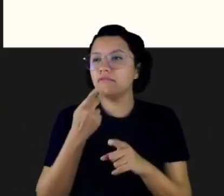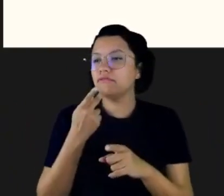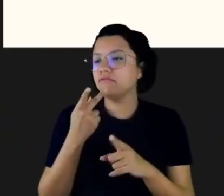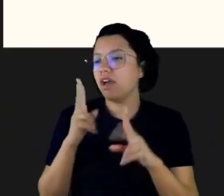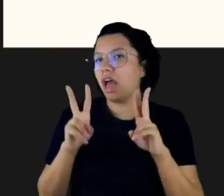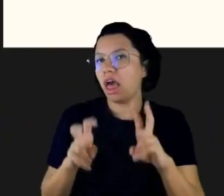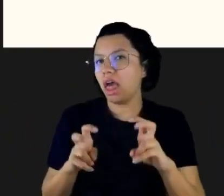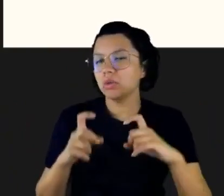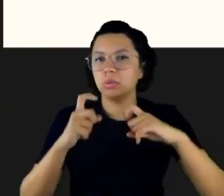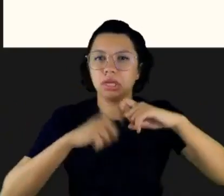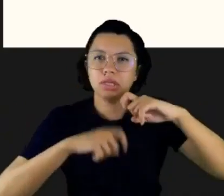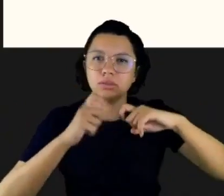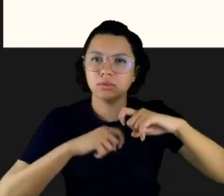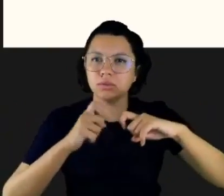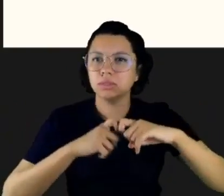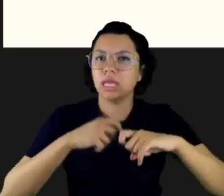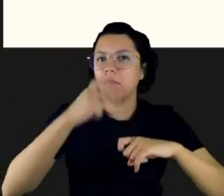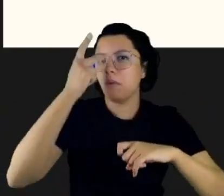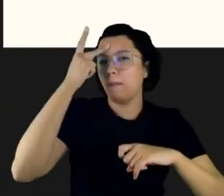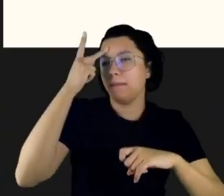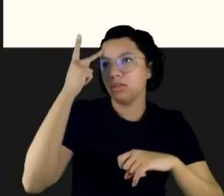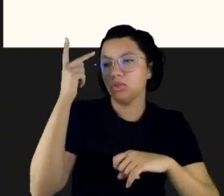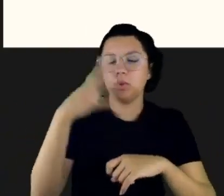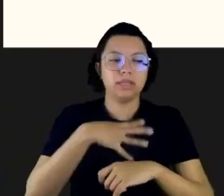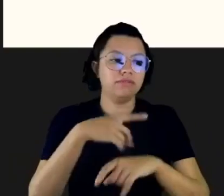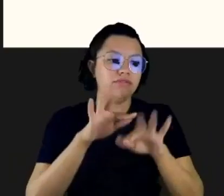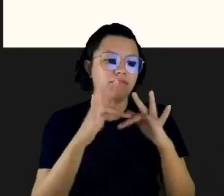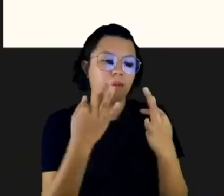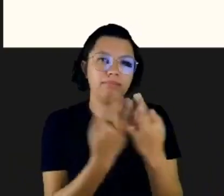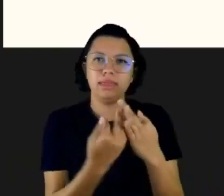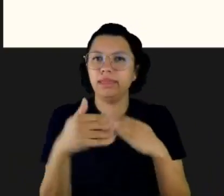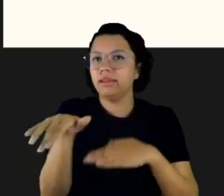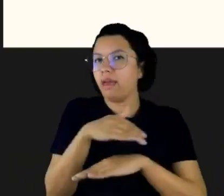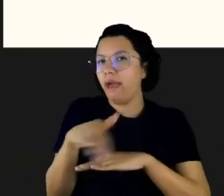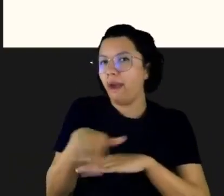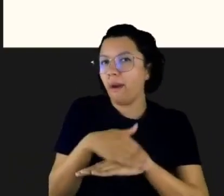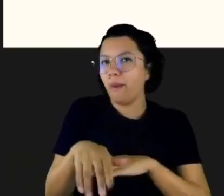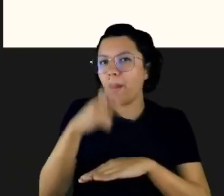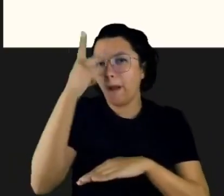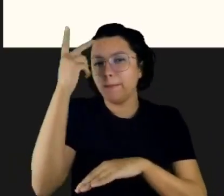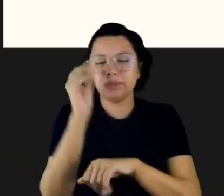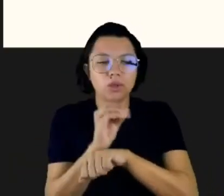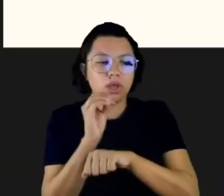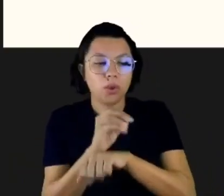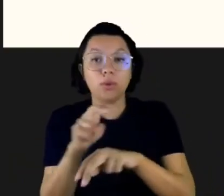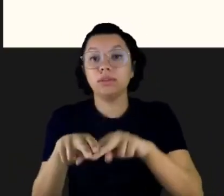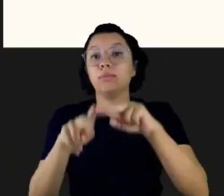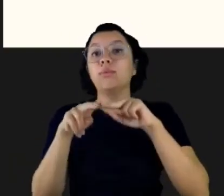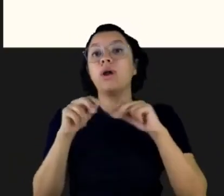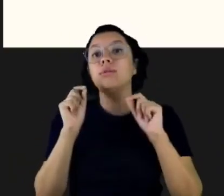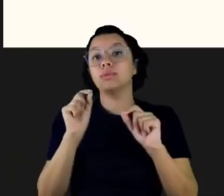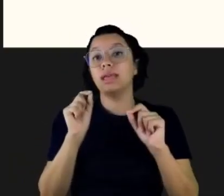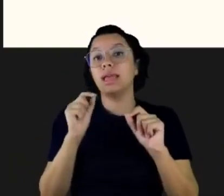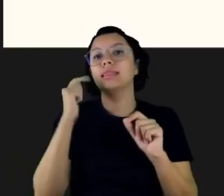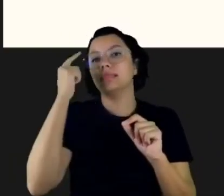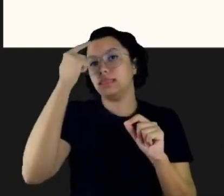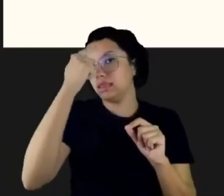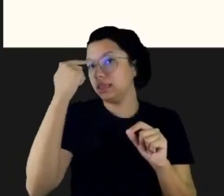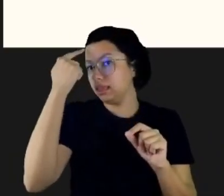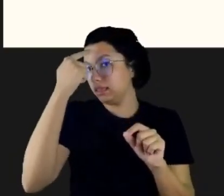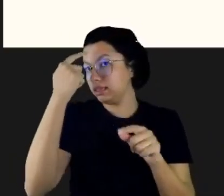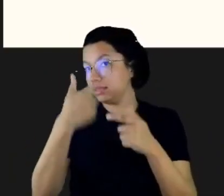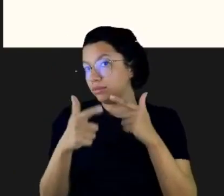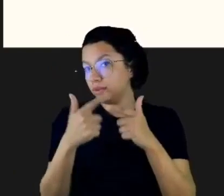com cuidadores, na rua, é por causa desse comprometimento. A gente tem a demência vascular,